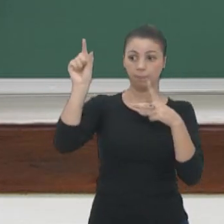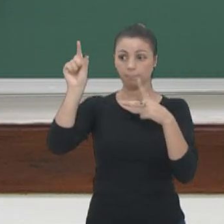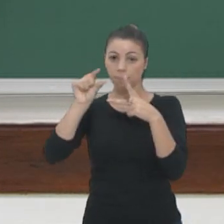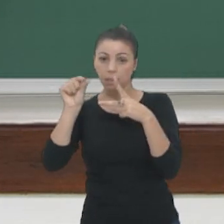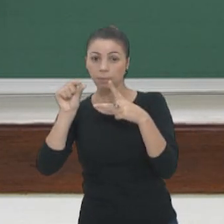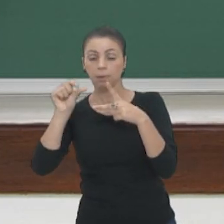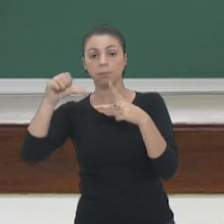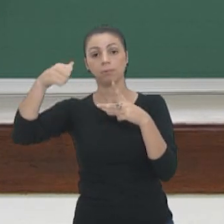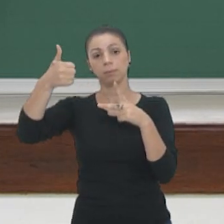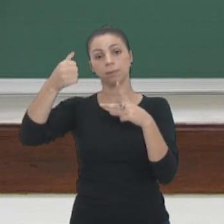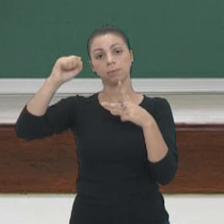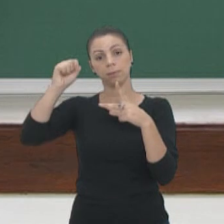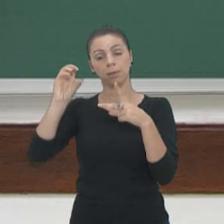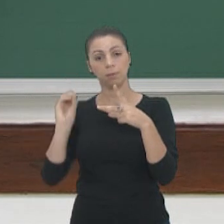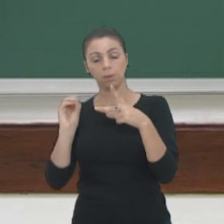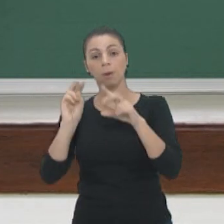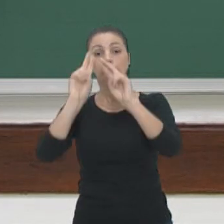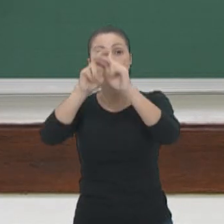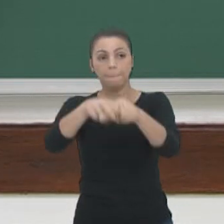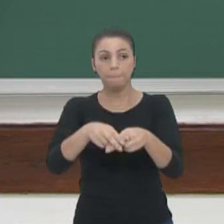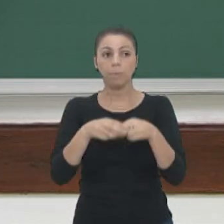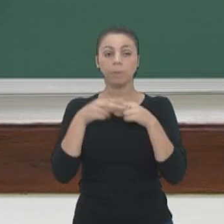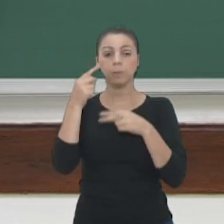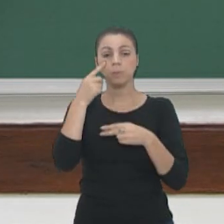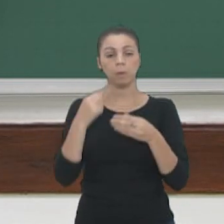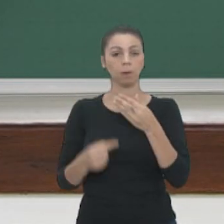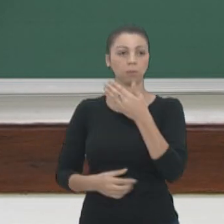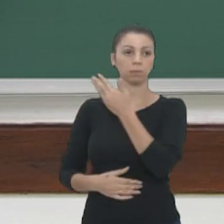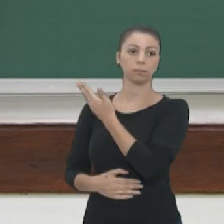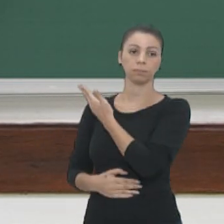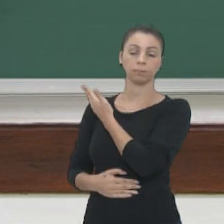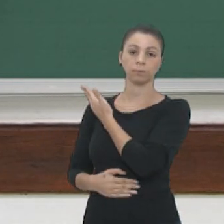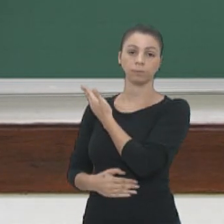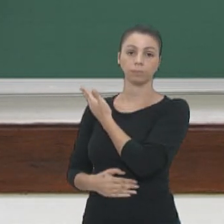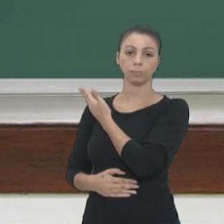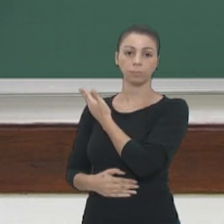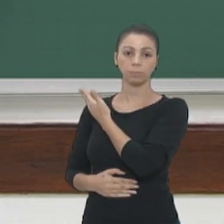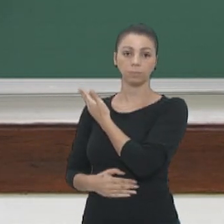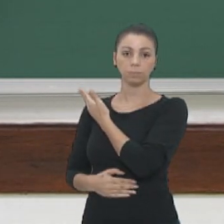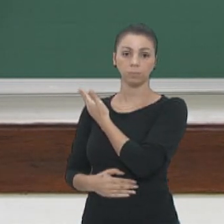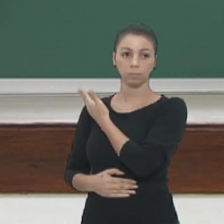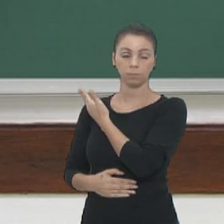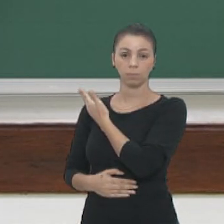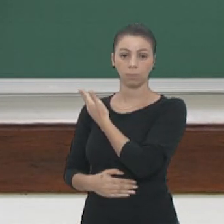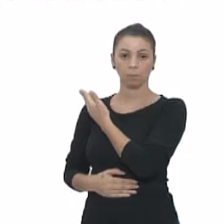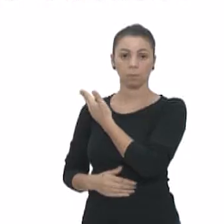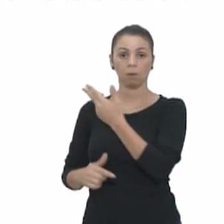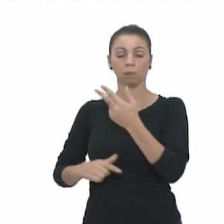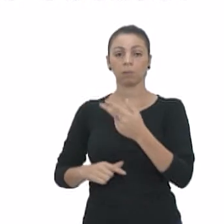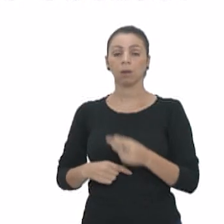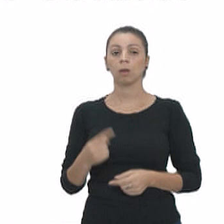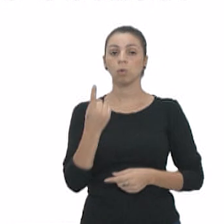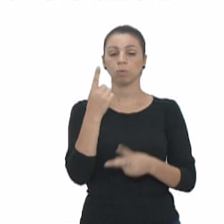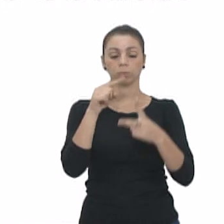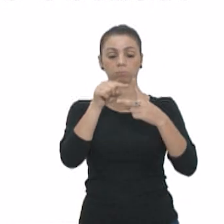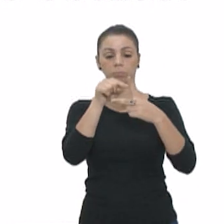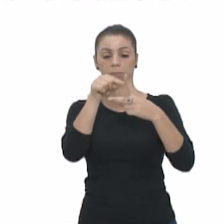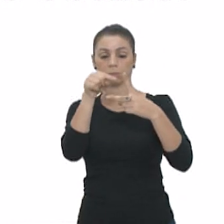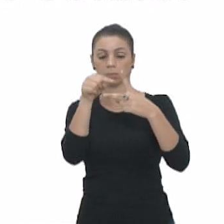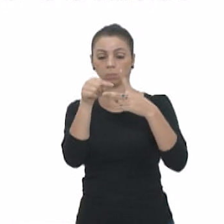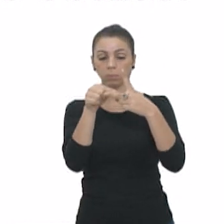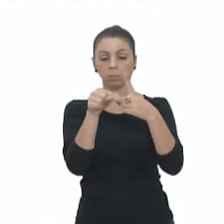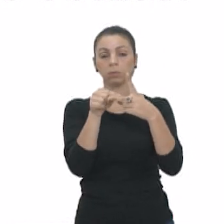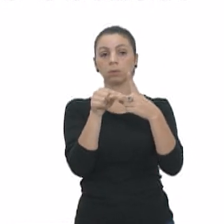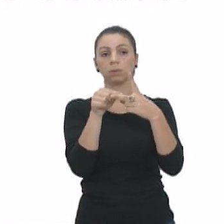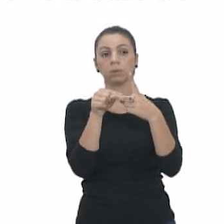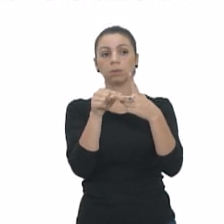180. Por isso que ele coloca aqui, ó, ângulos internos, ele tem um dos ângulos internos, no